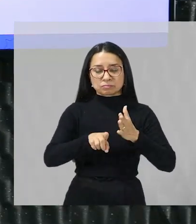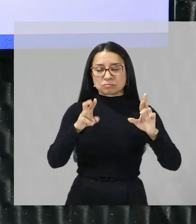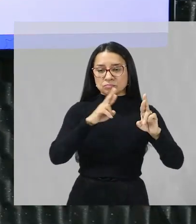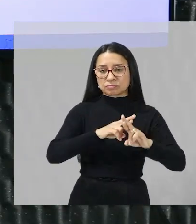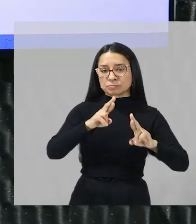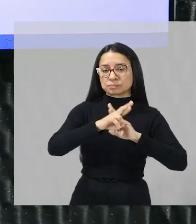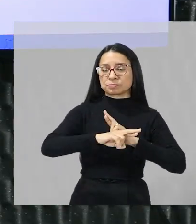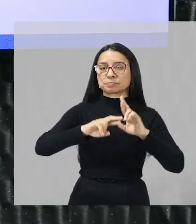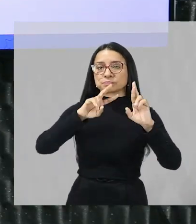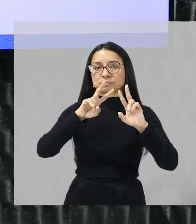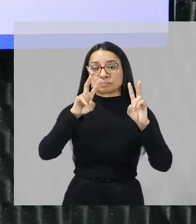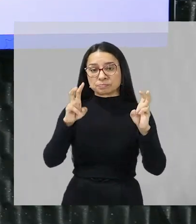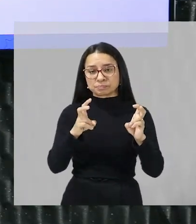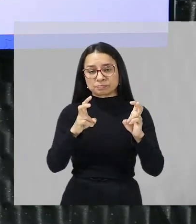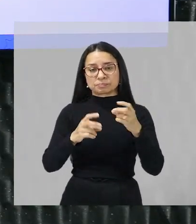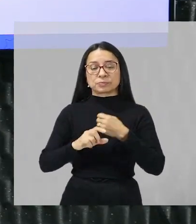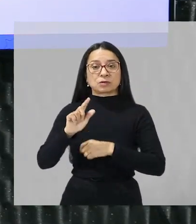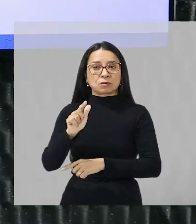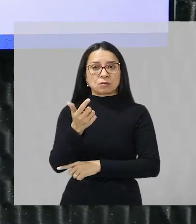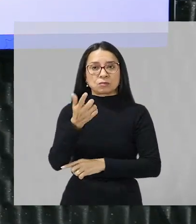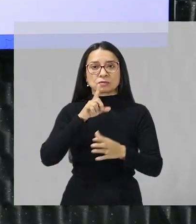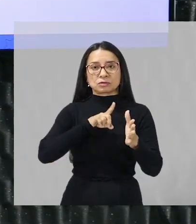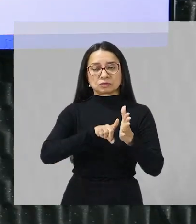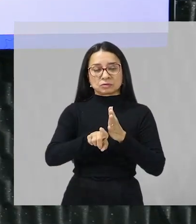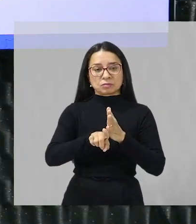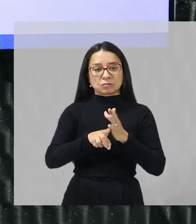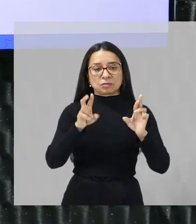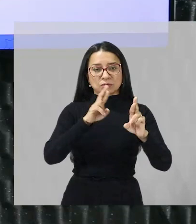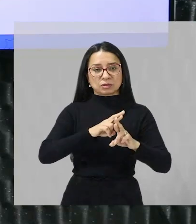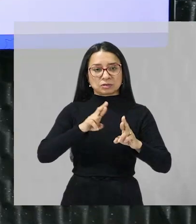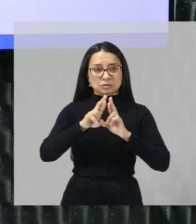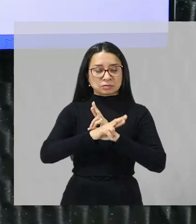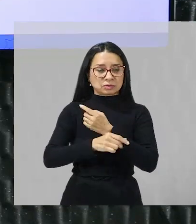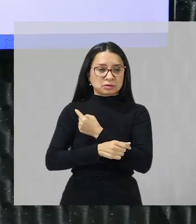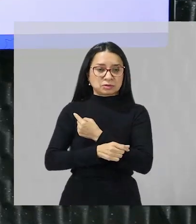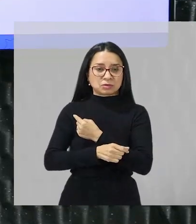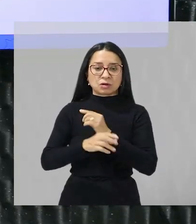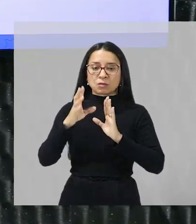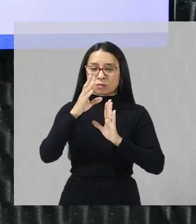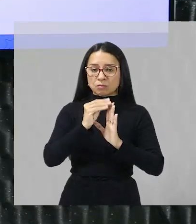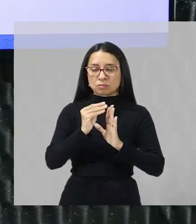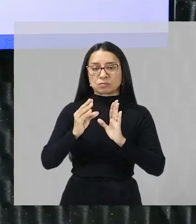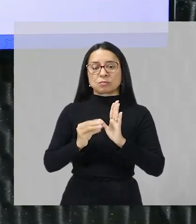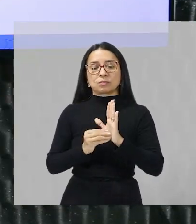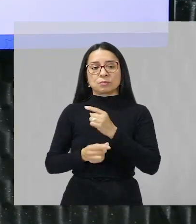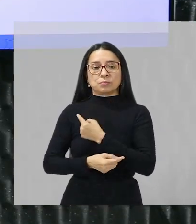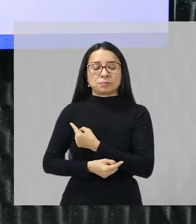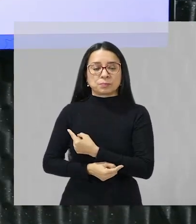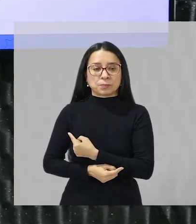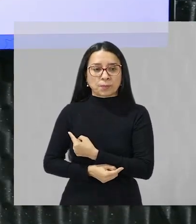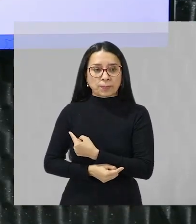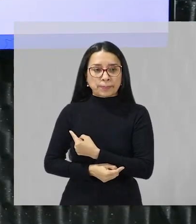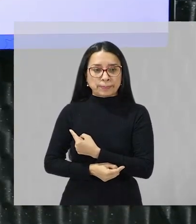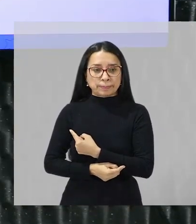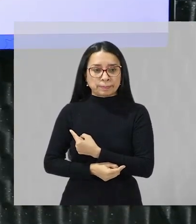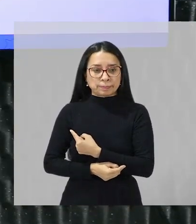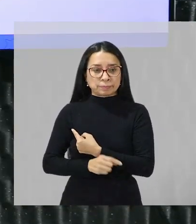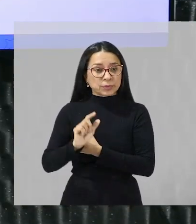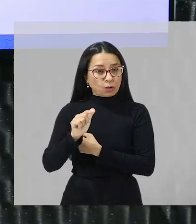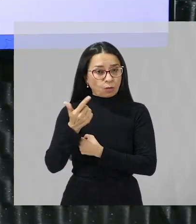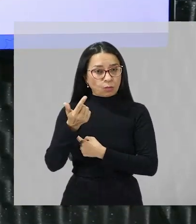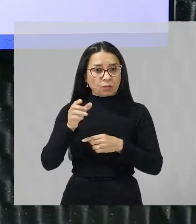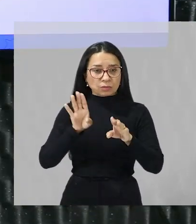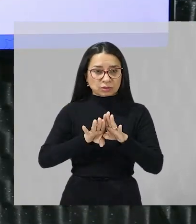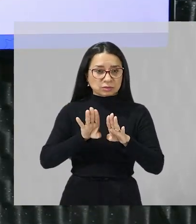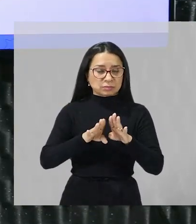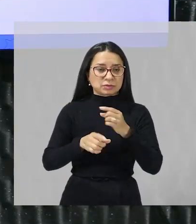exemplo de onde ainda existe um grande preconceito social sobre os homens que são bailarinos, mas ele não está colocando isso como uma forma